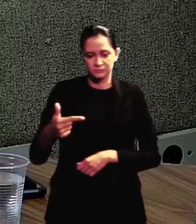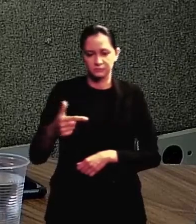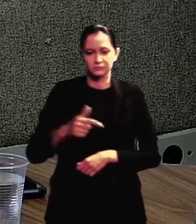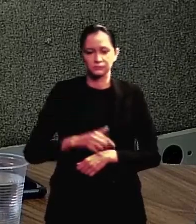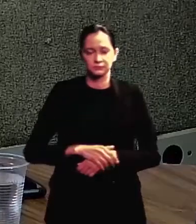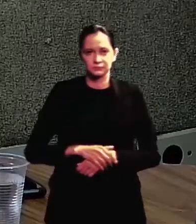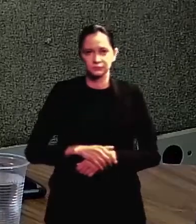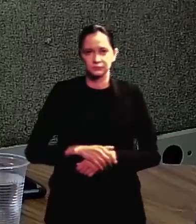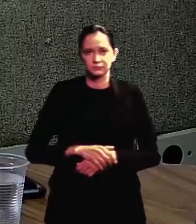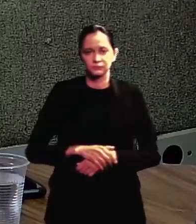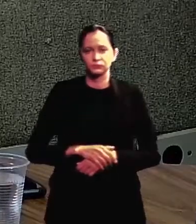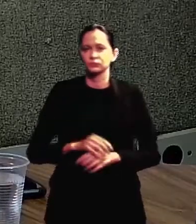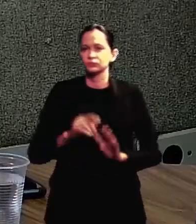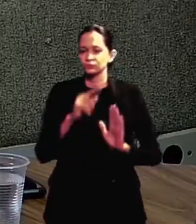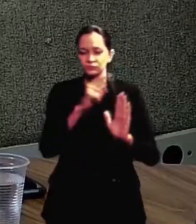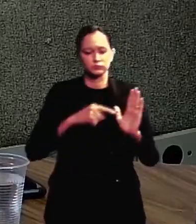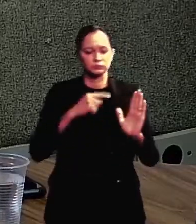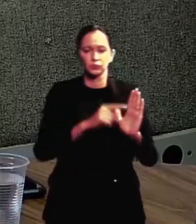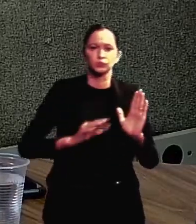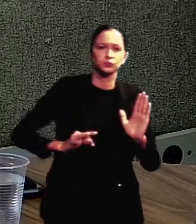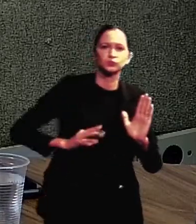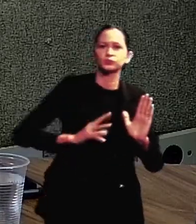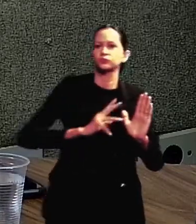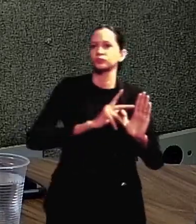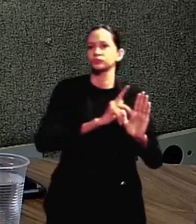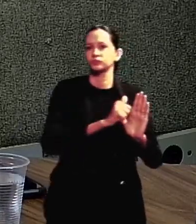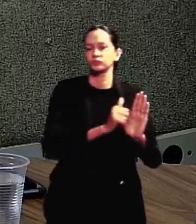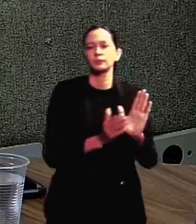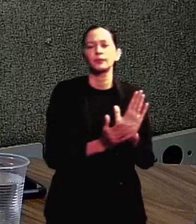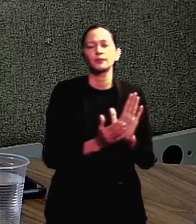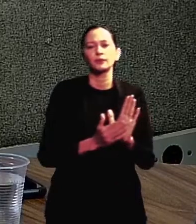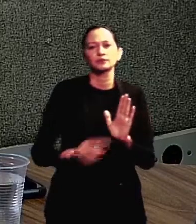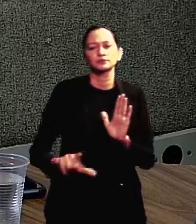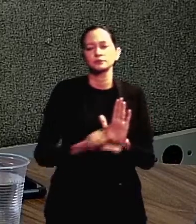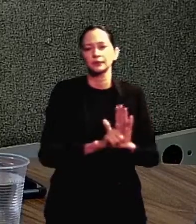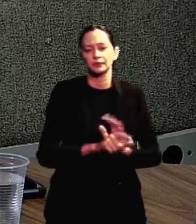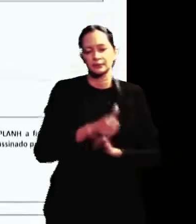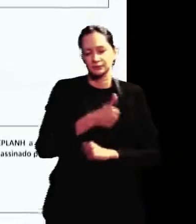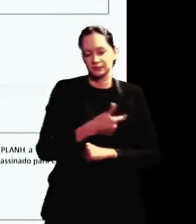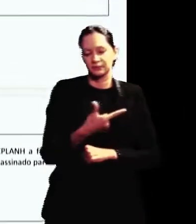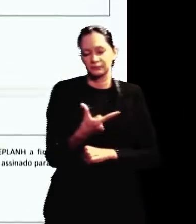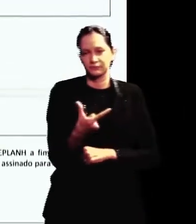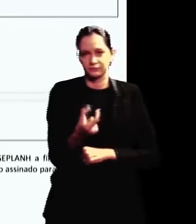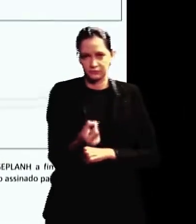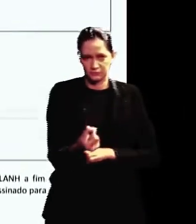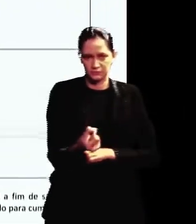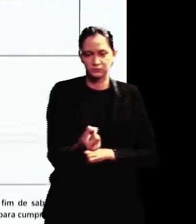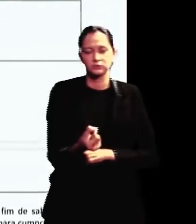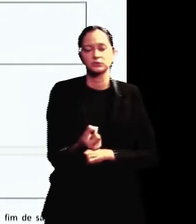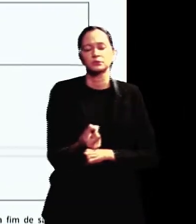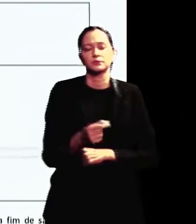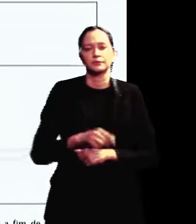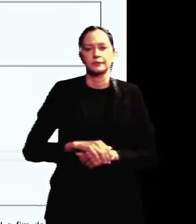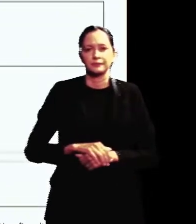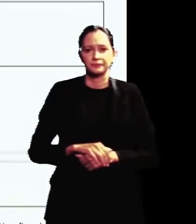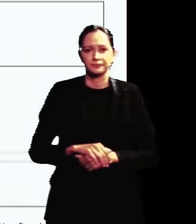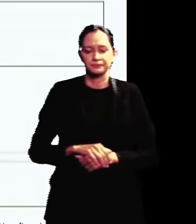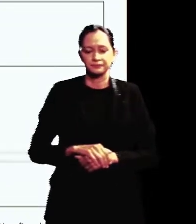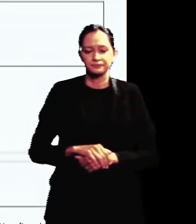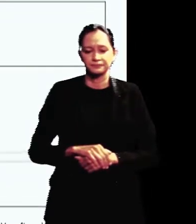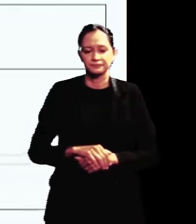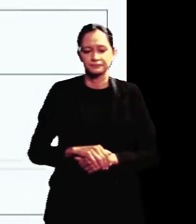072/21, veto integral ao autógrafo de lei de número 120, de